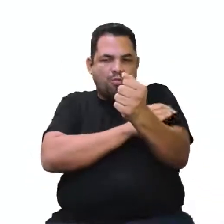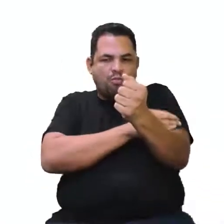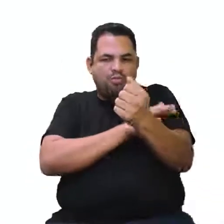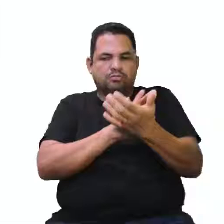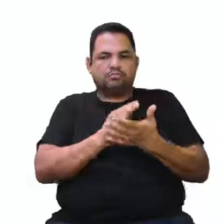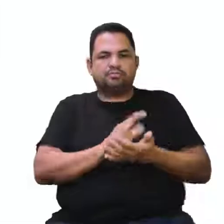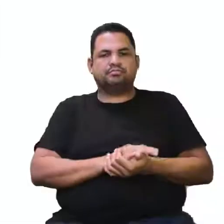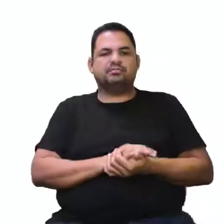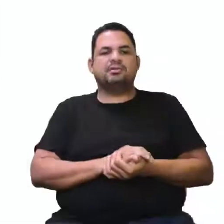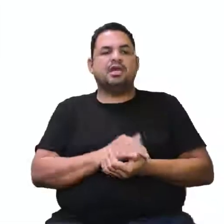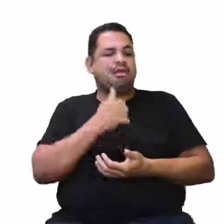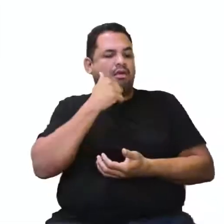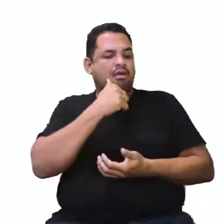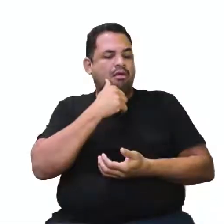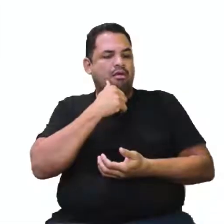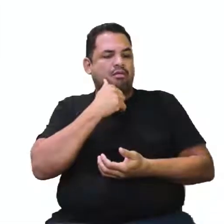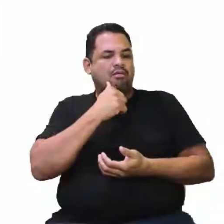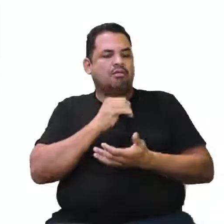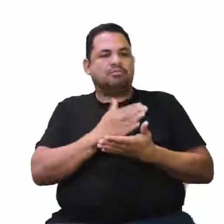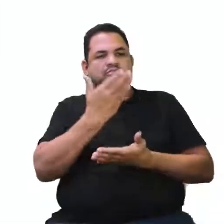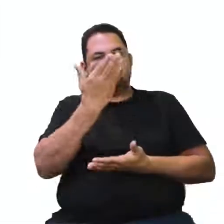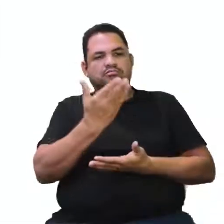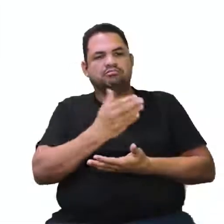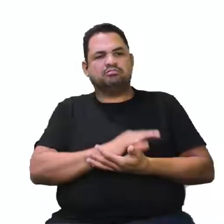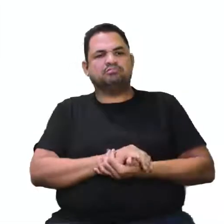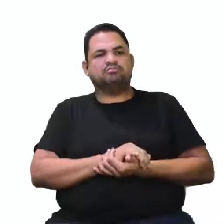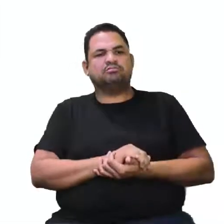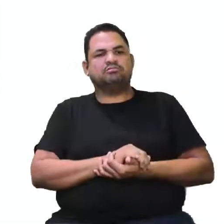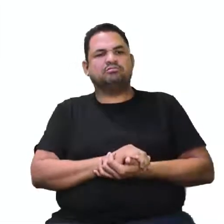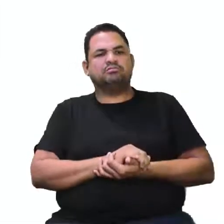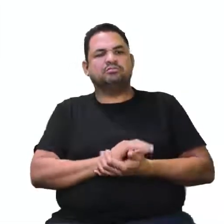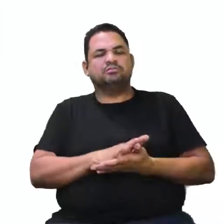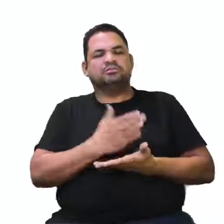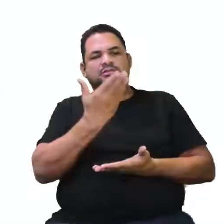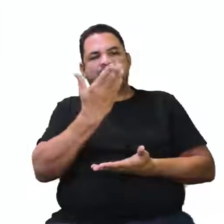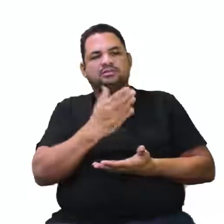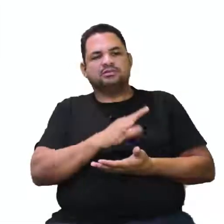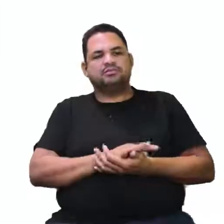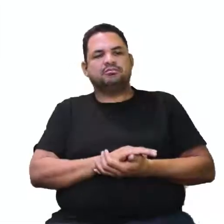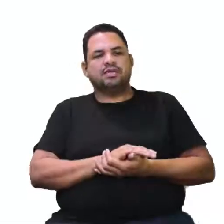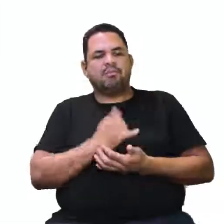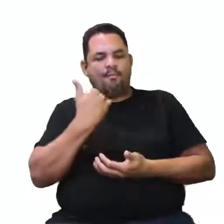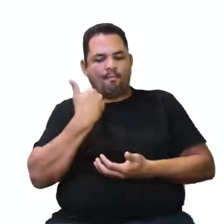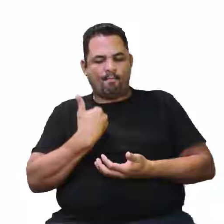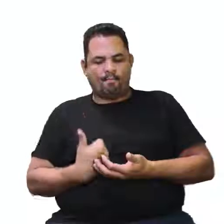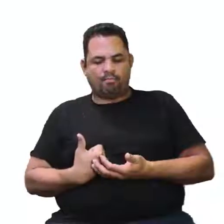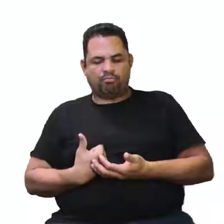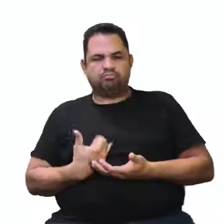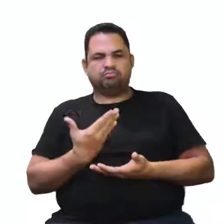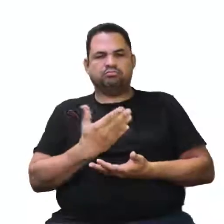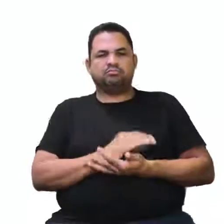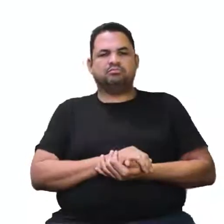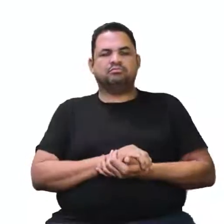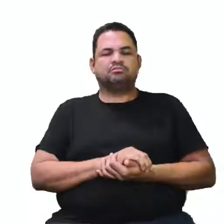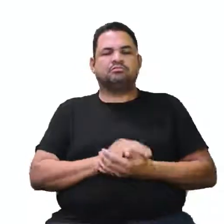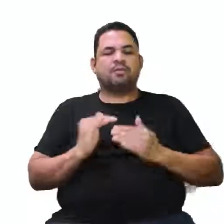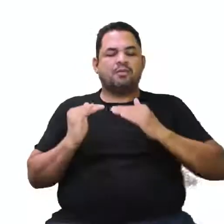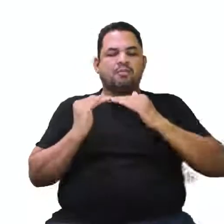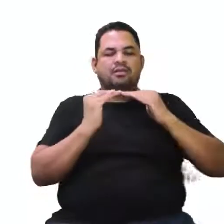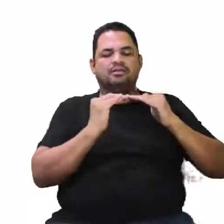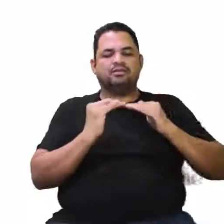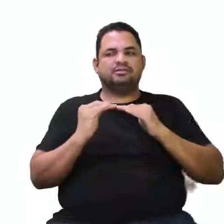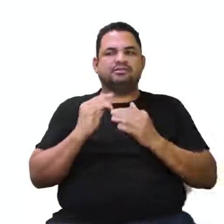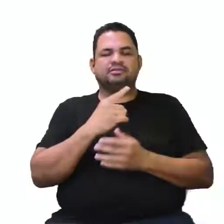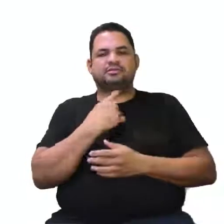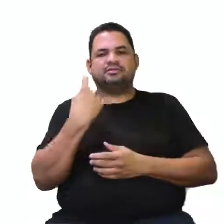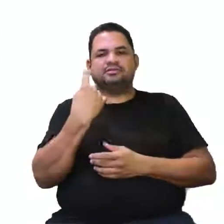músculos. E o das meninas, das moças, é um padrão mais esbelto, mais fino, mais magro, né? Se a gente for